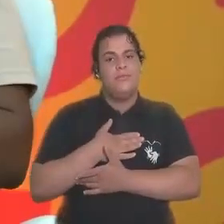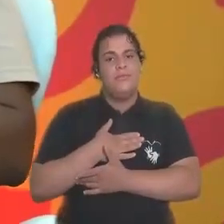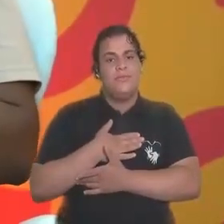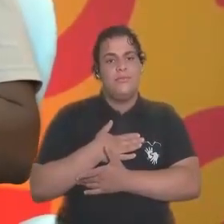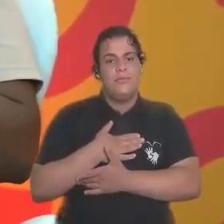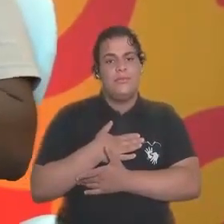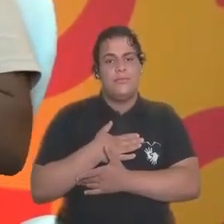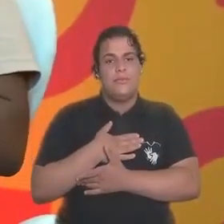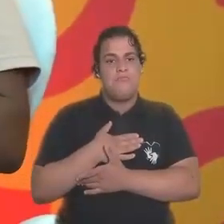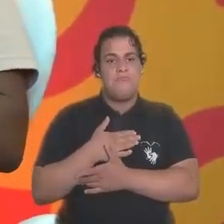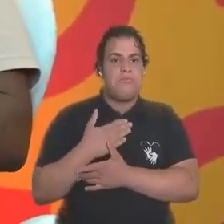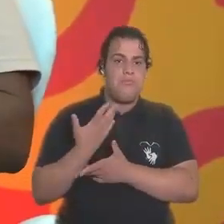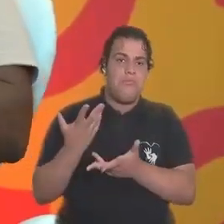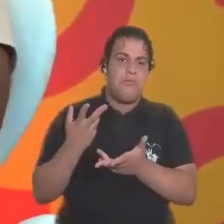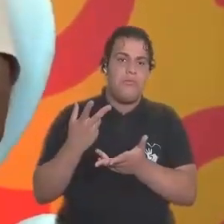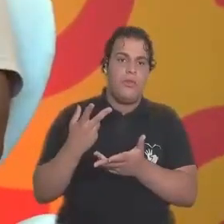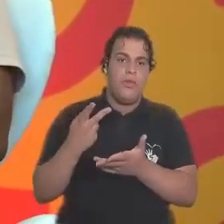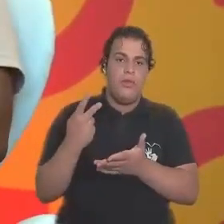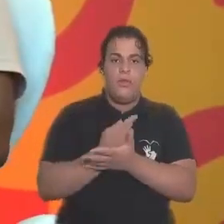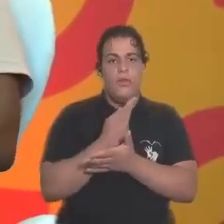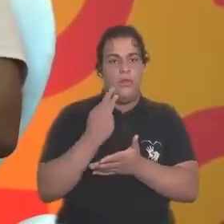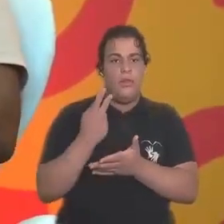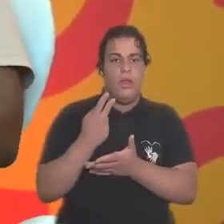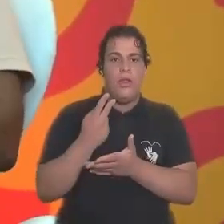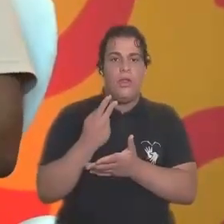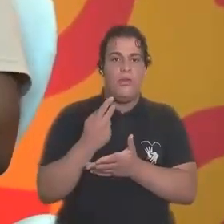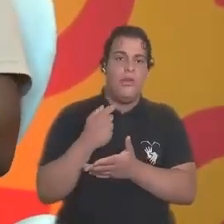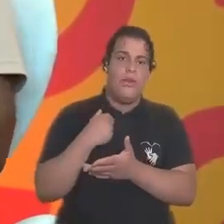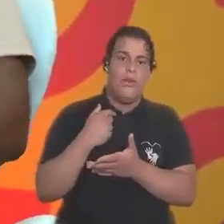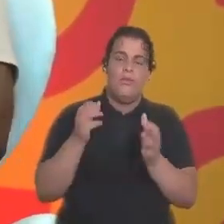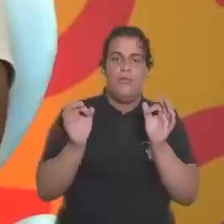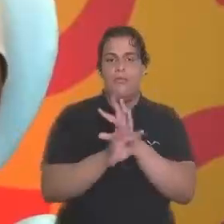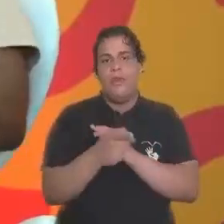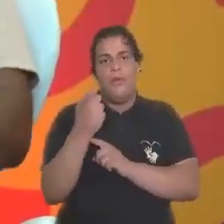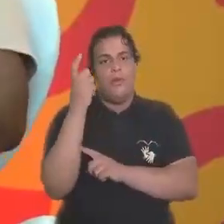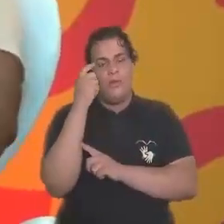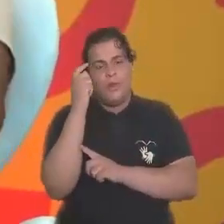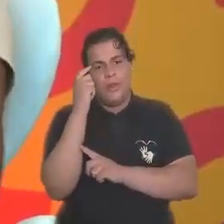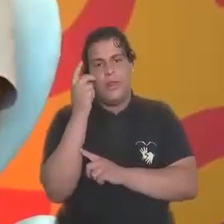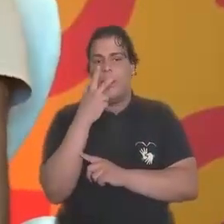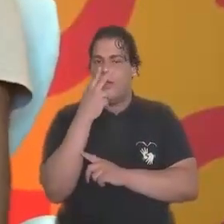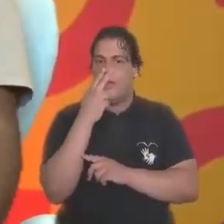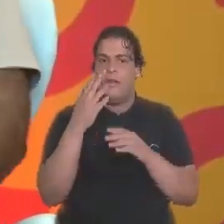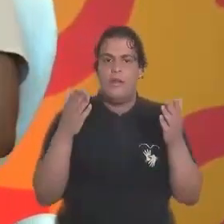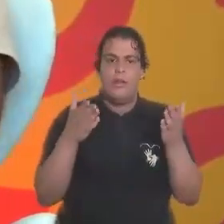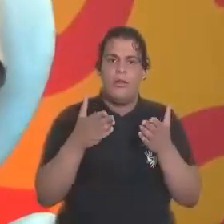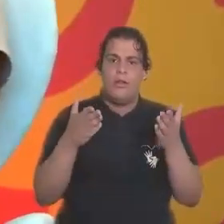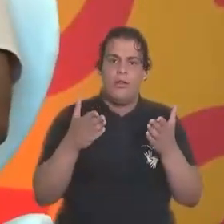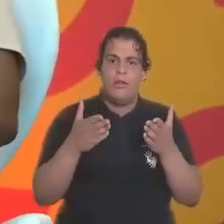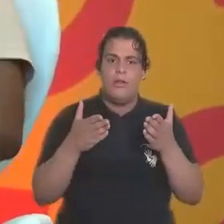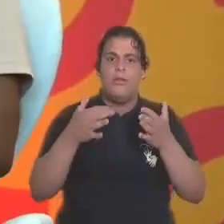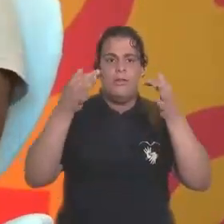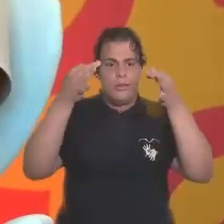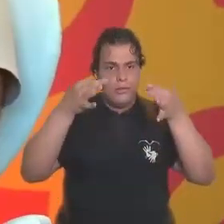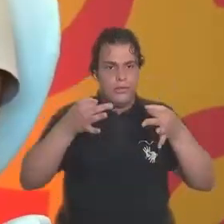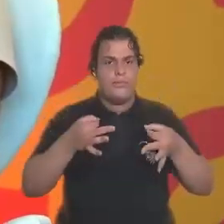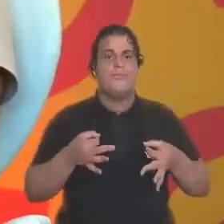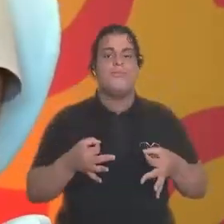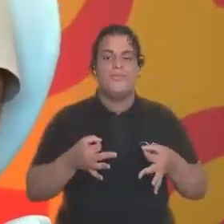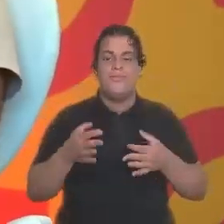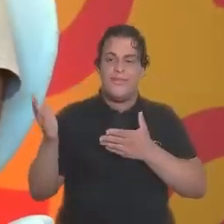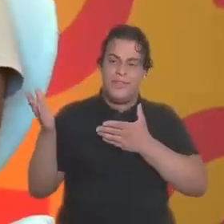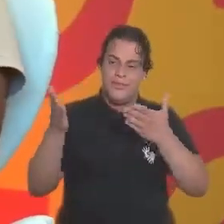foi fluindo de forma que eu também, na hora que chegou no final ali, eu já estava assim, nossa, não, acho que agora ficou, agora acertou, vamos